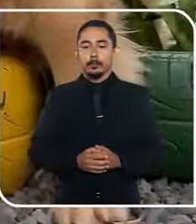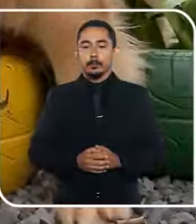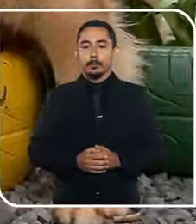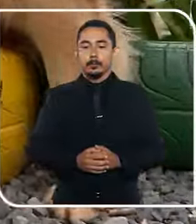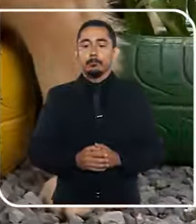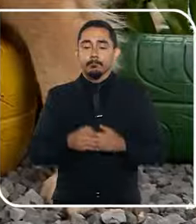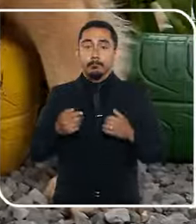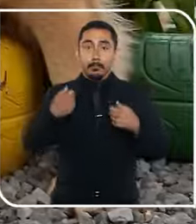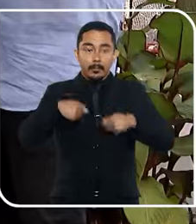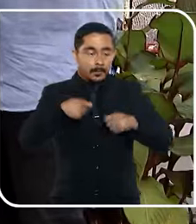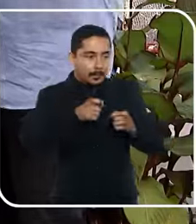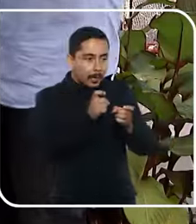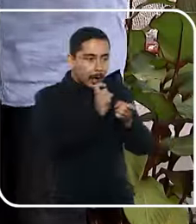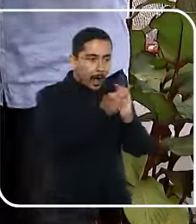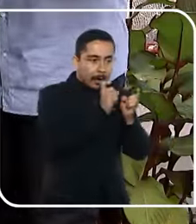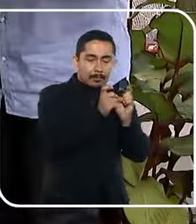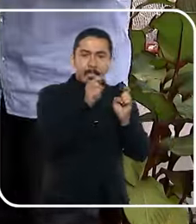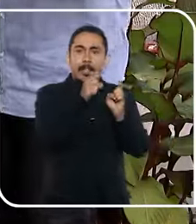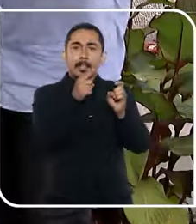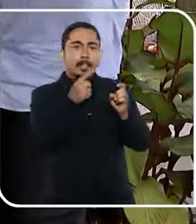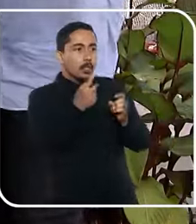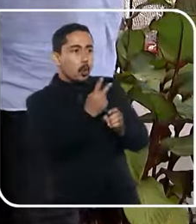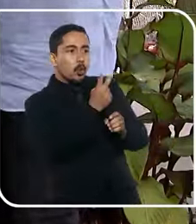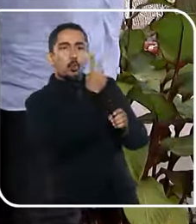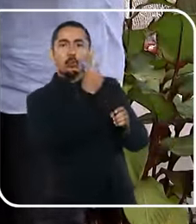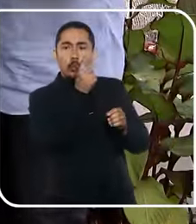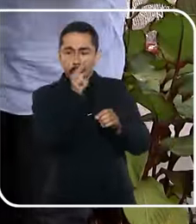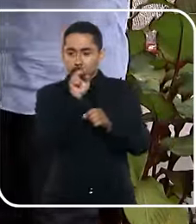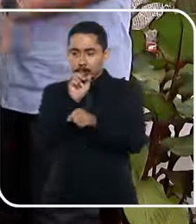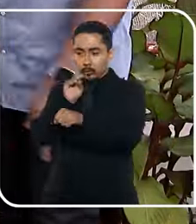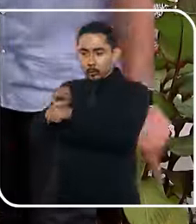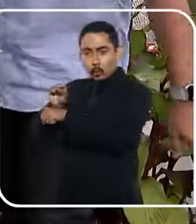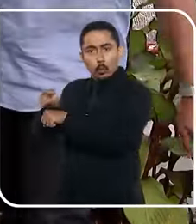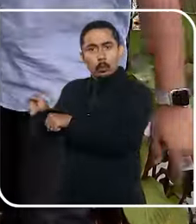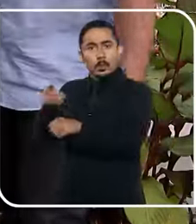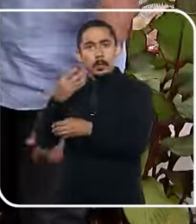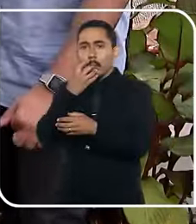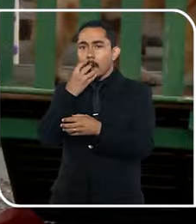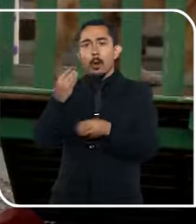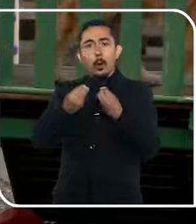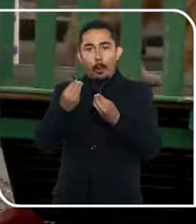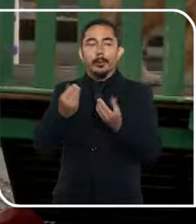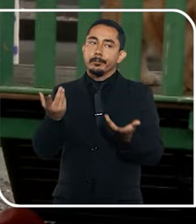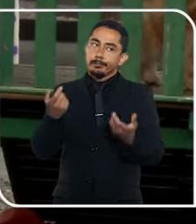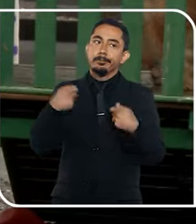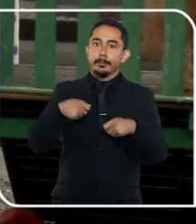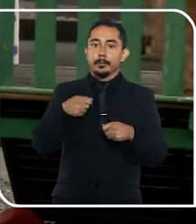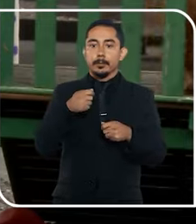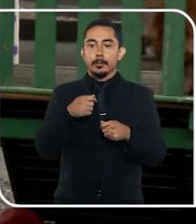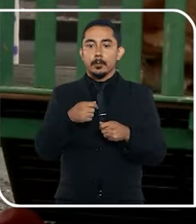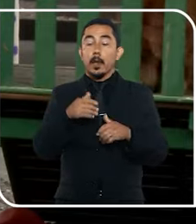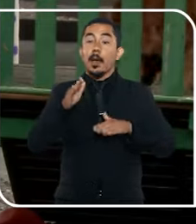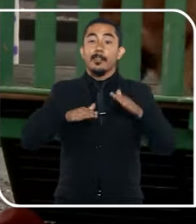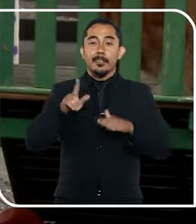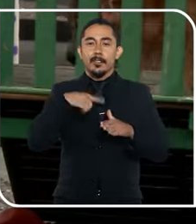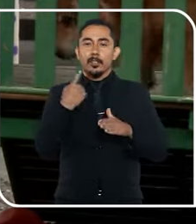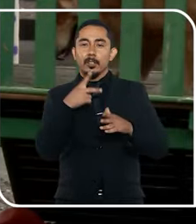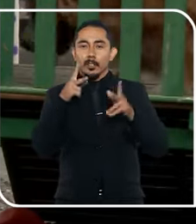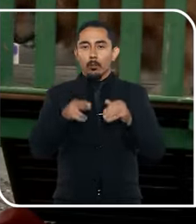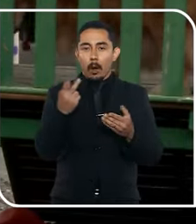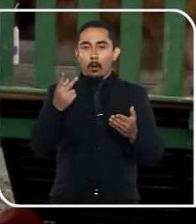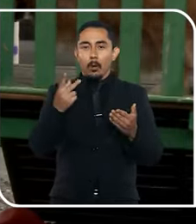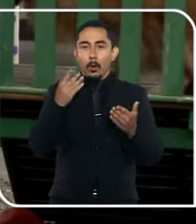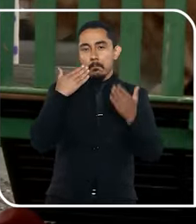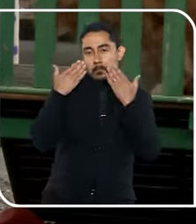Ainda tem que administrar o convívio do casal com o animal. É, exatamente. Aqui a gente trabalha como psicólogo, às